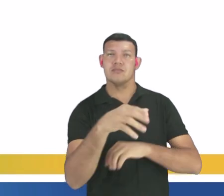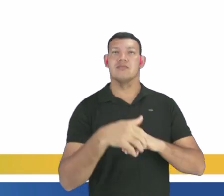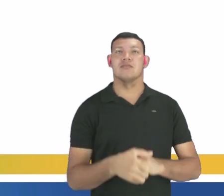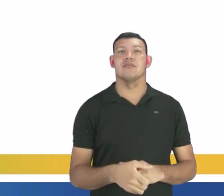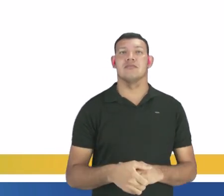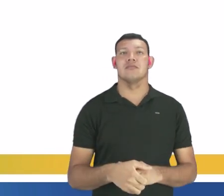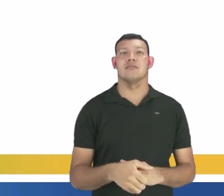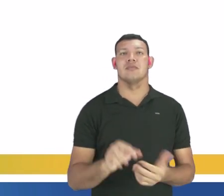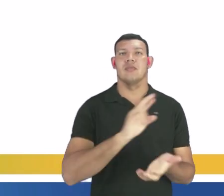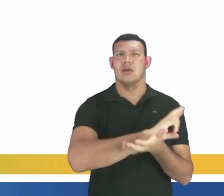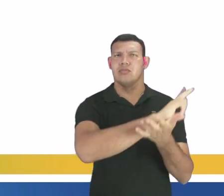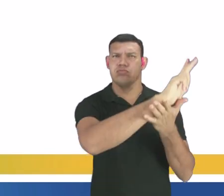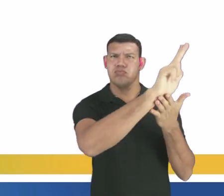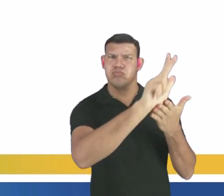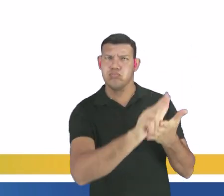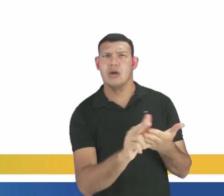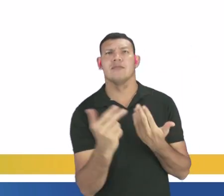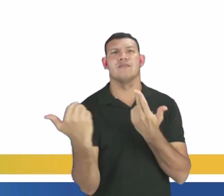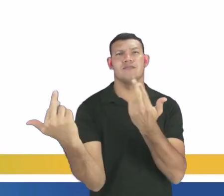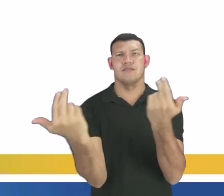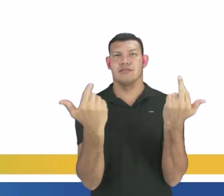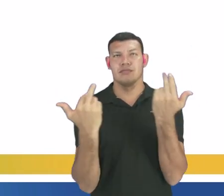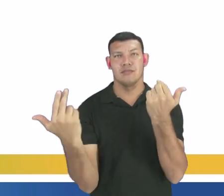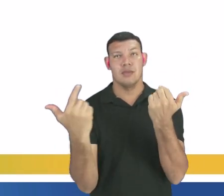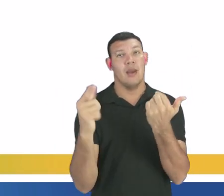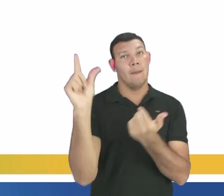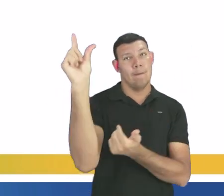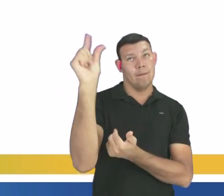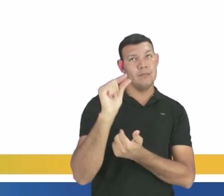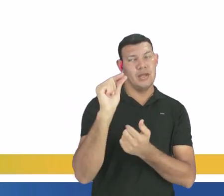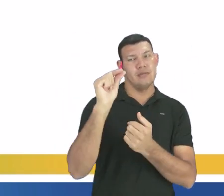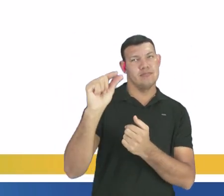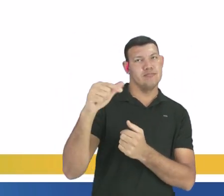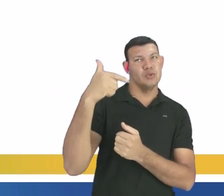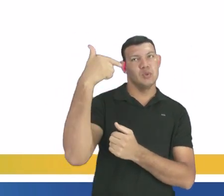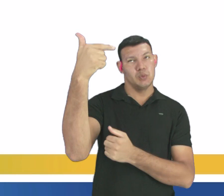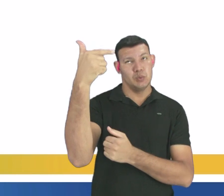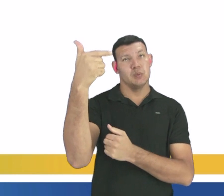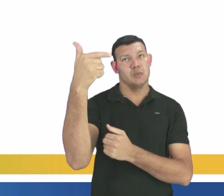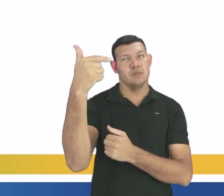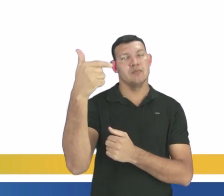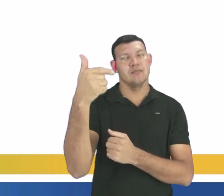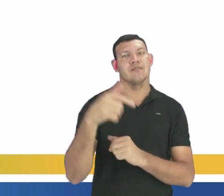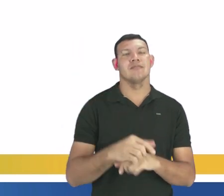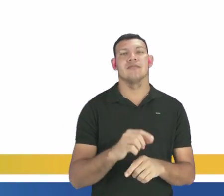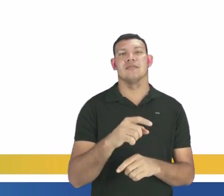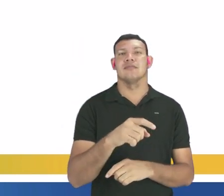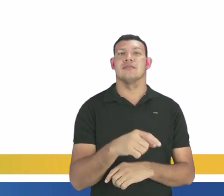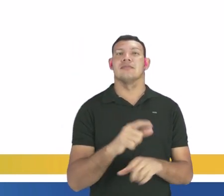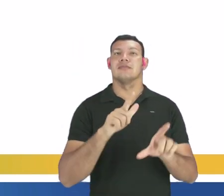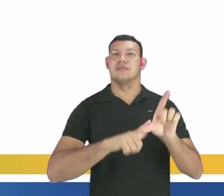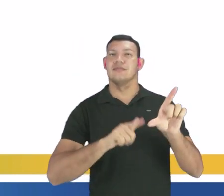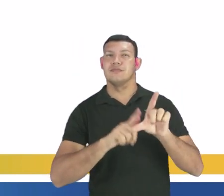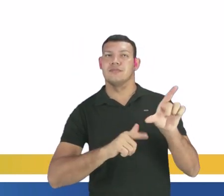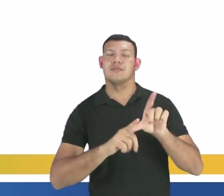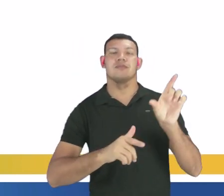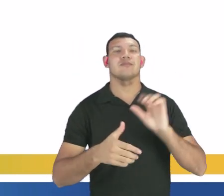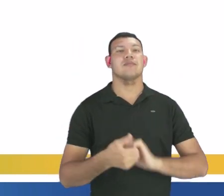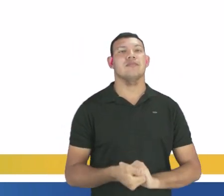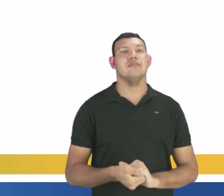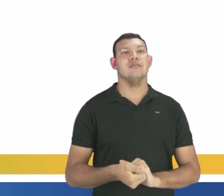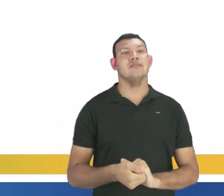é igual ao menor expoente da incógnita. Então, essas raízes são denominadas de raízes